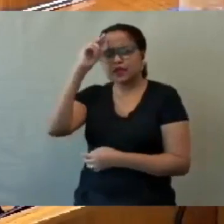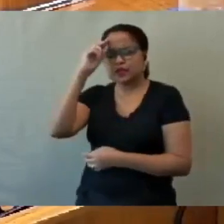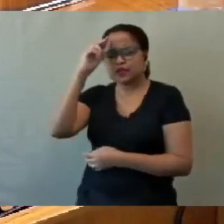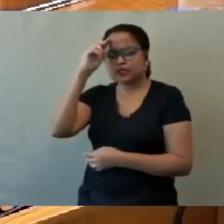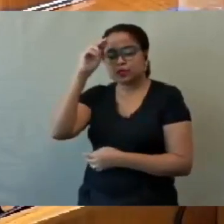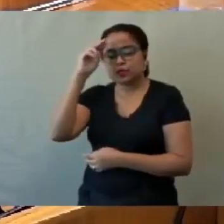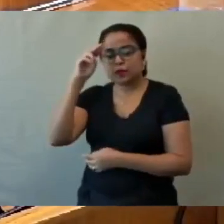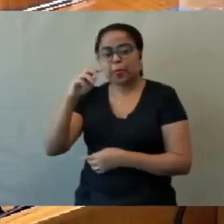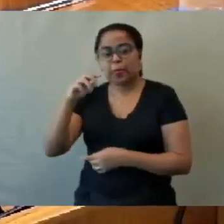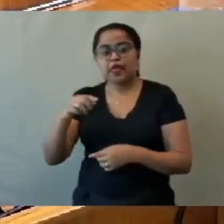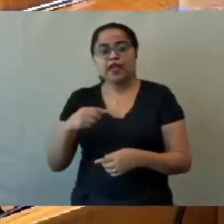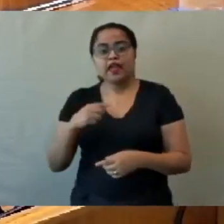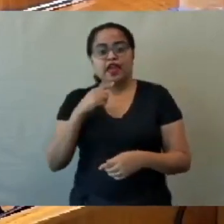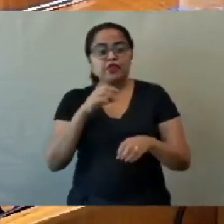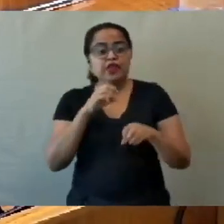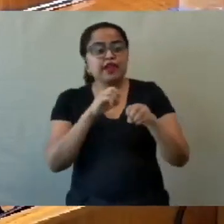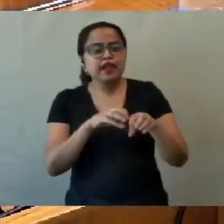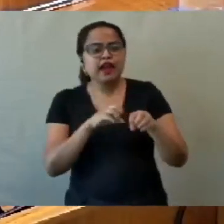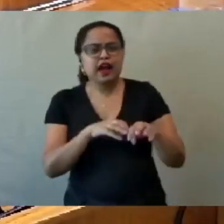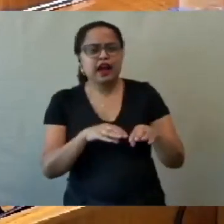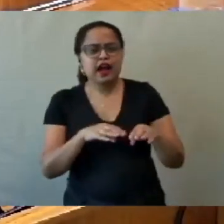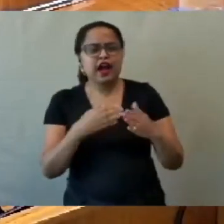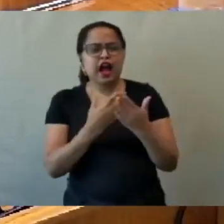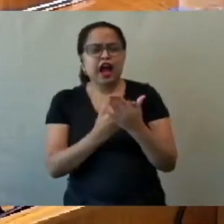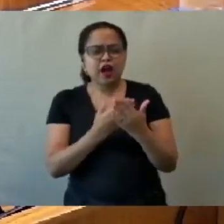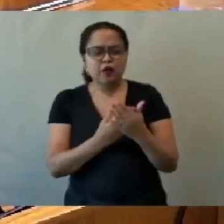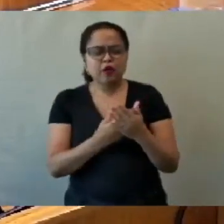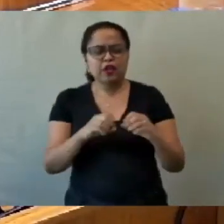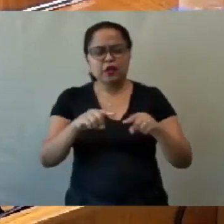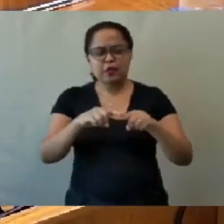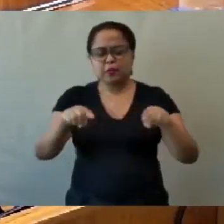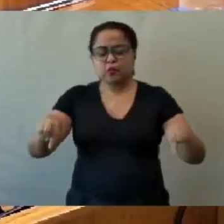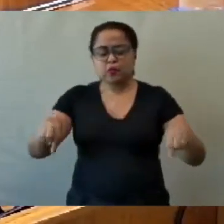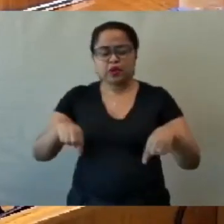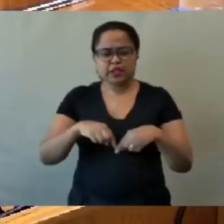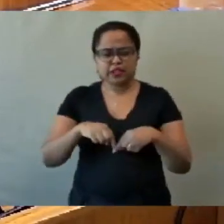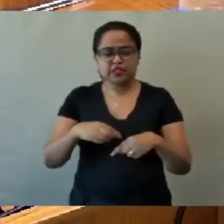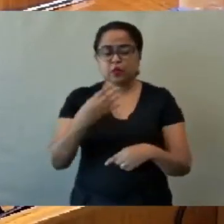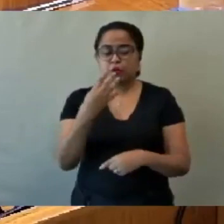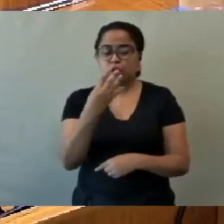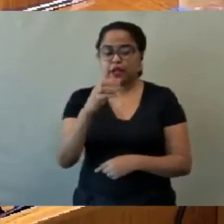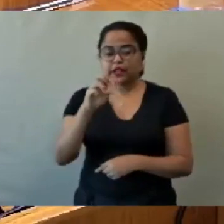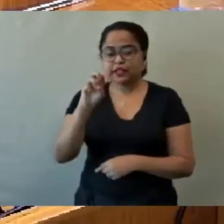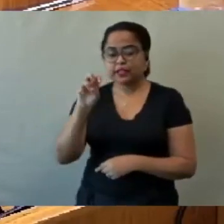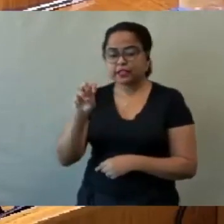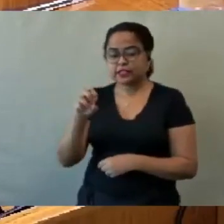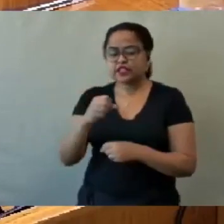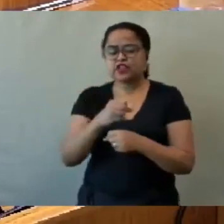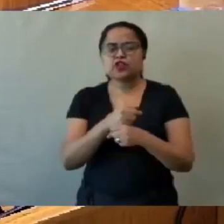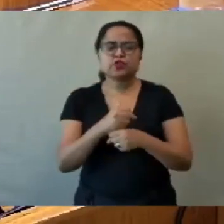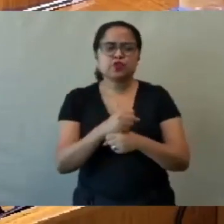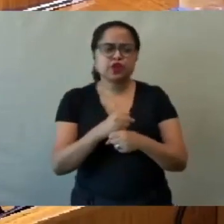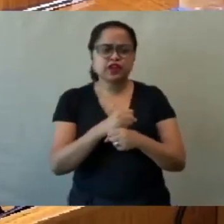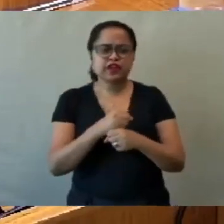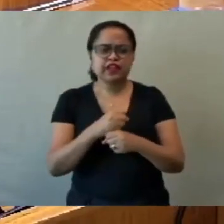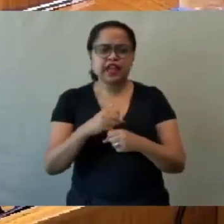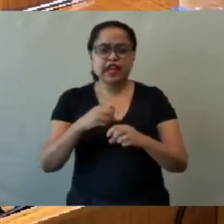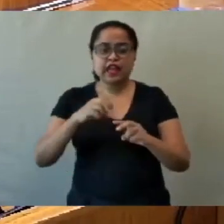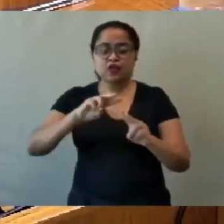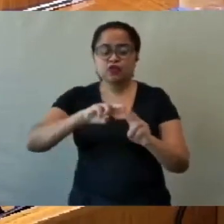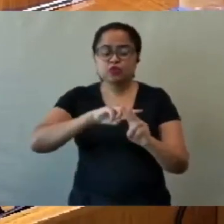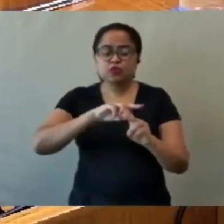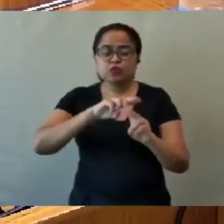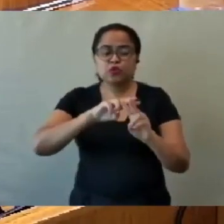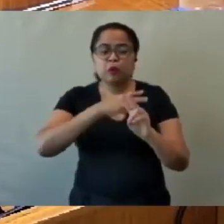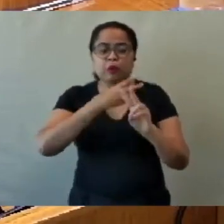sala de aula, por 45 anos. Dobrava o horário para poder criar os meus dois filhos. Porque salário